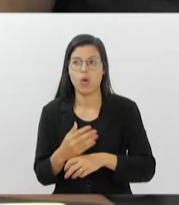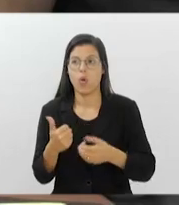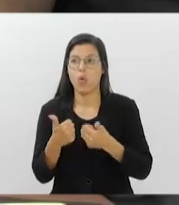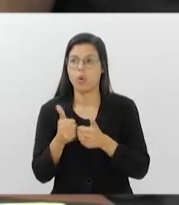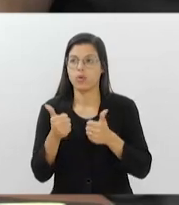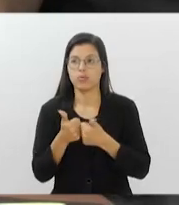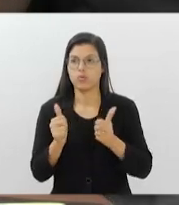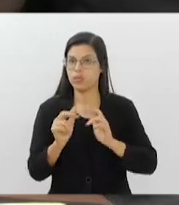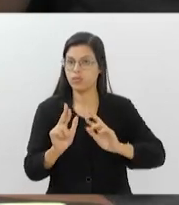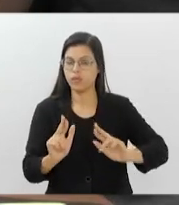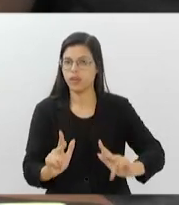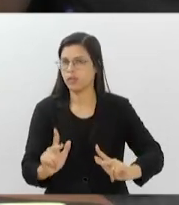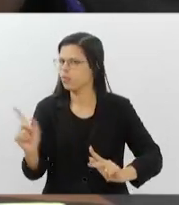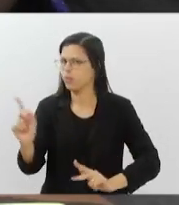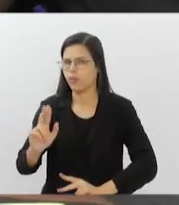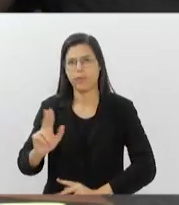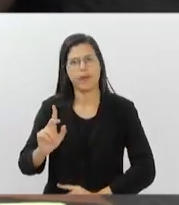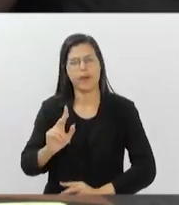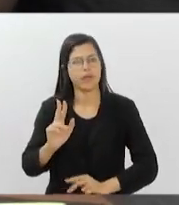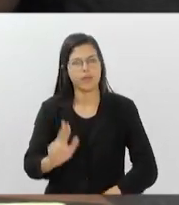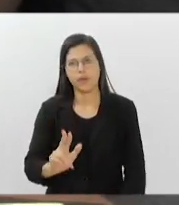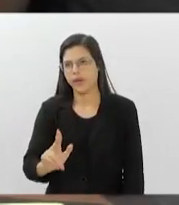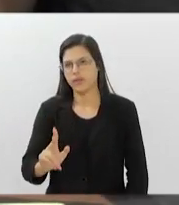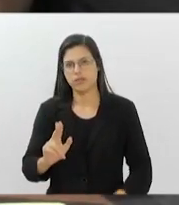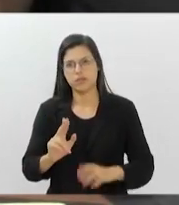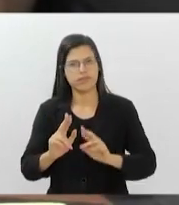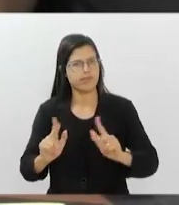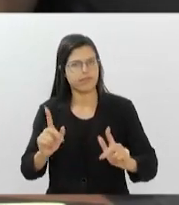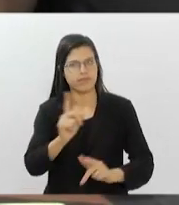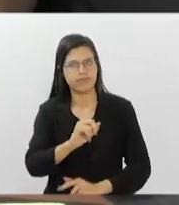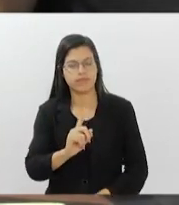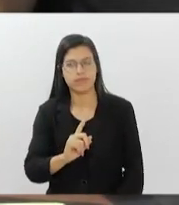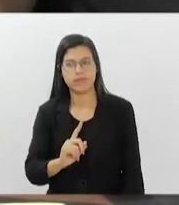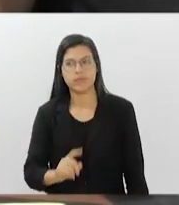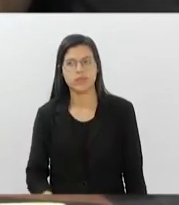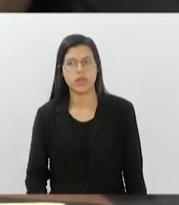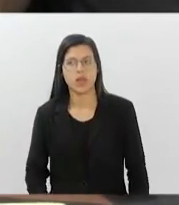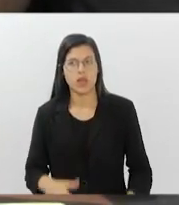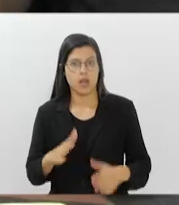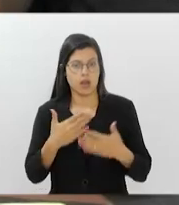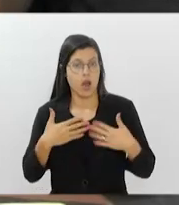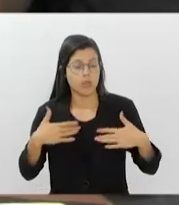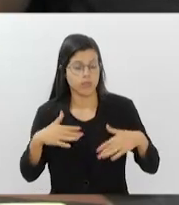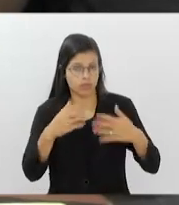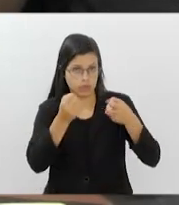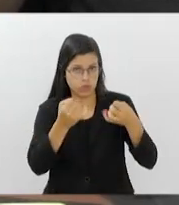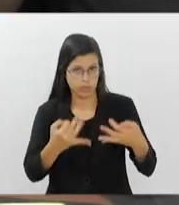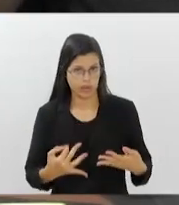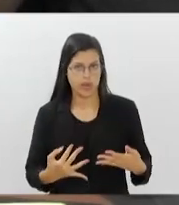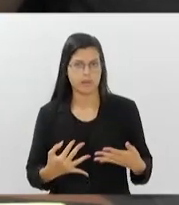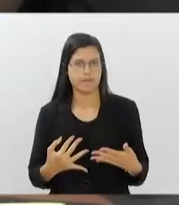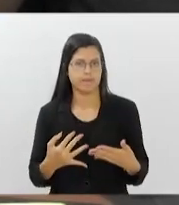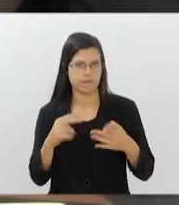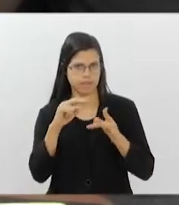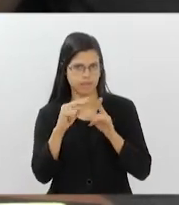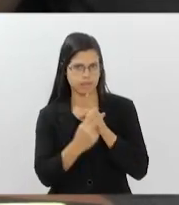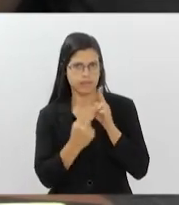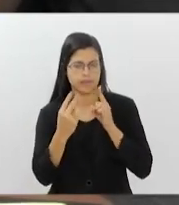Não, porque... não é diferente. Por quê? Não, mas o exemplo que eu vou dar é... Deixa eu explicar meu ponto.